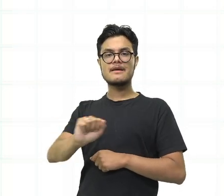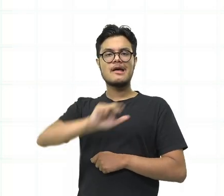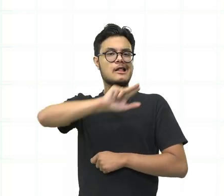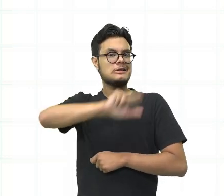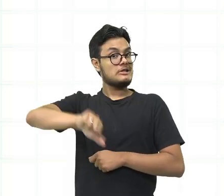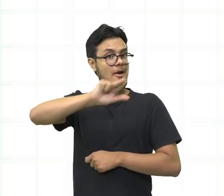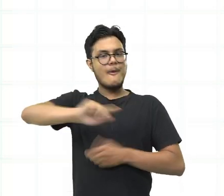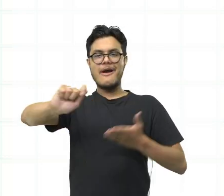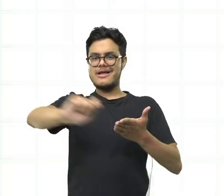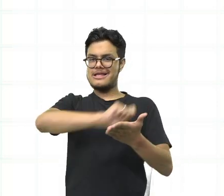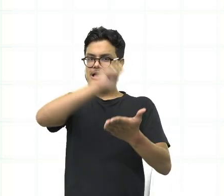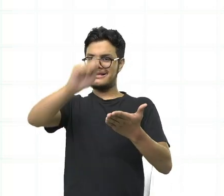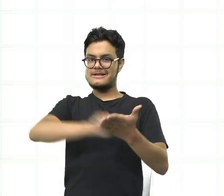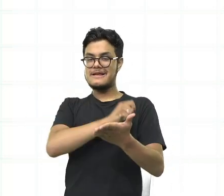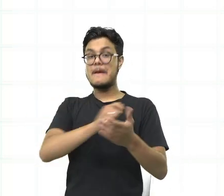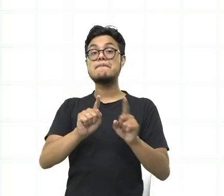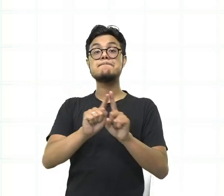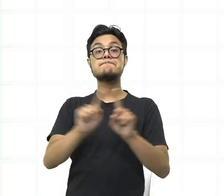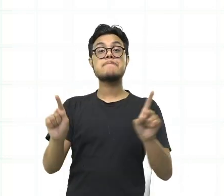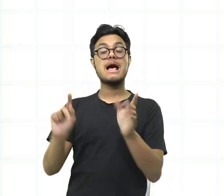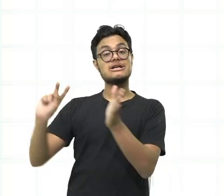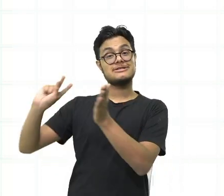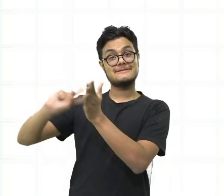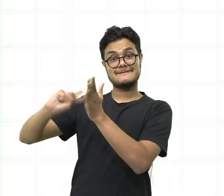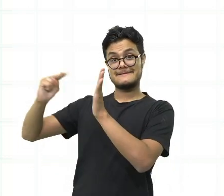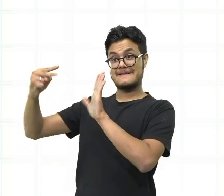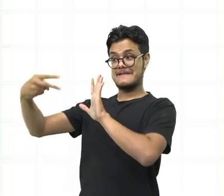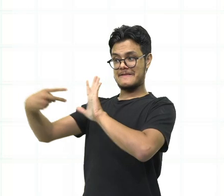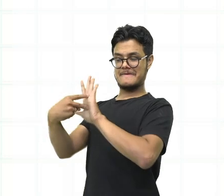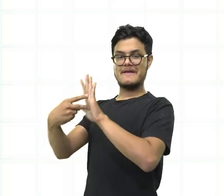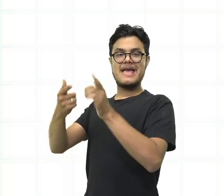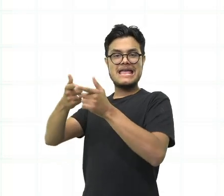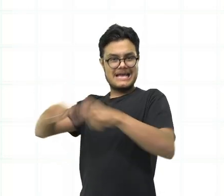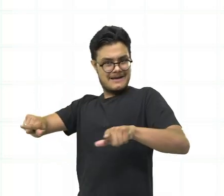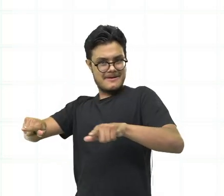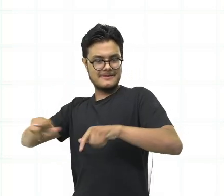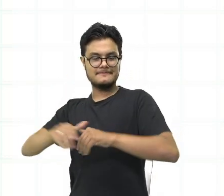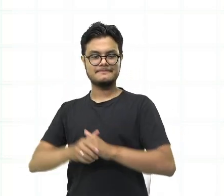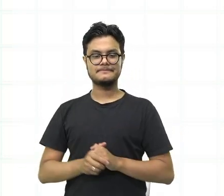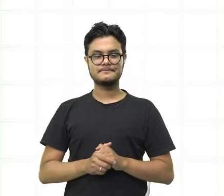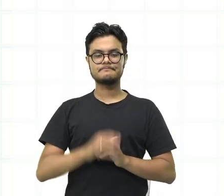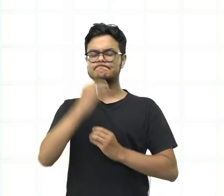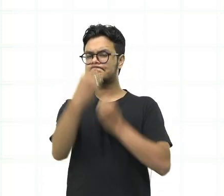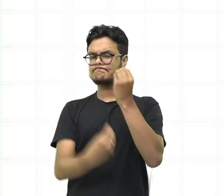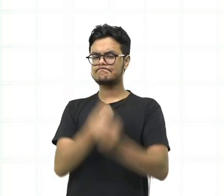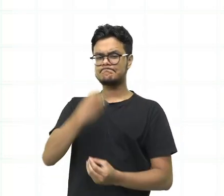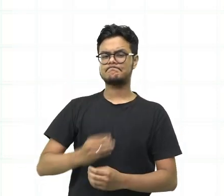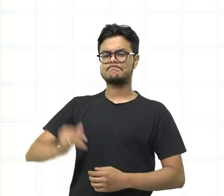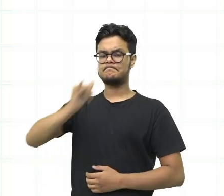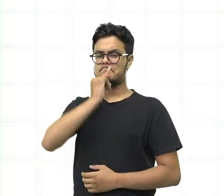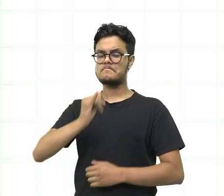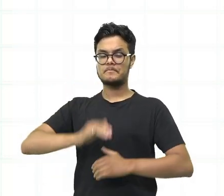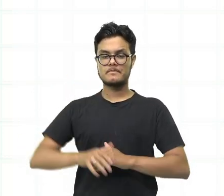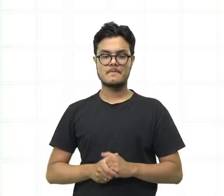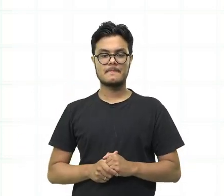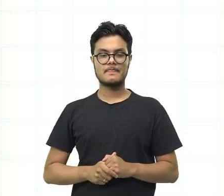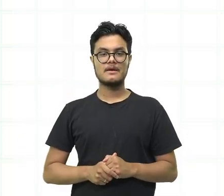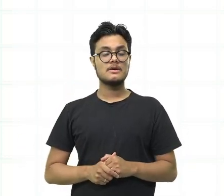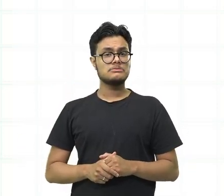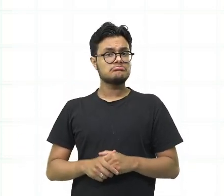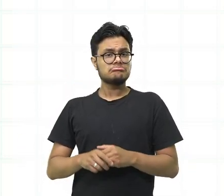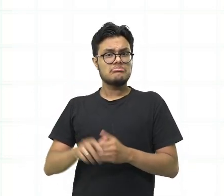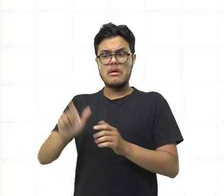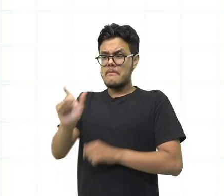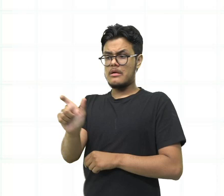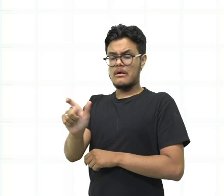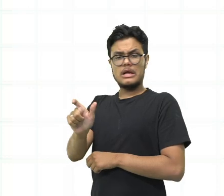na forma, é somente no sentido e na classe gramatical. Quando você vê a palavra, ela vai estar escrita normal,